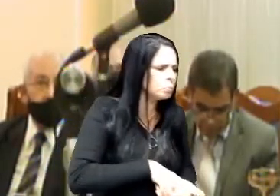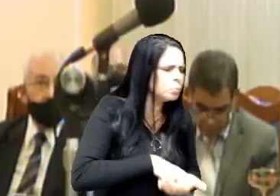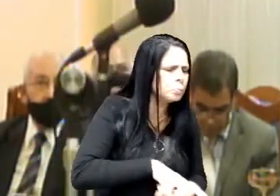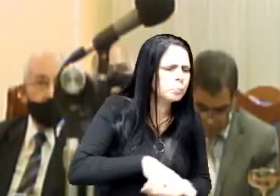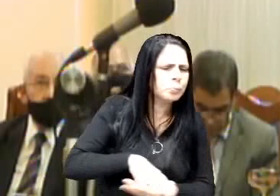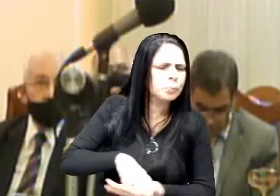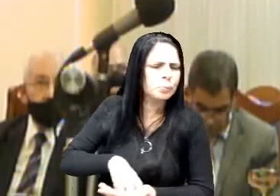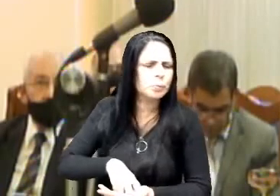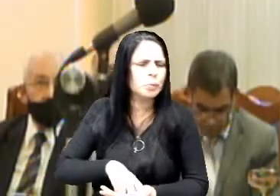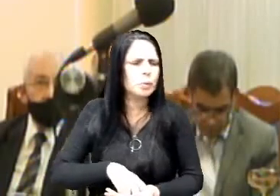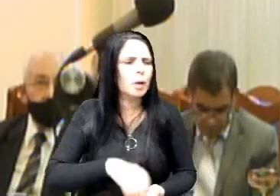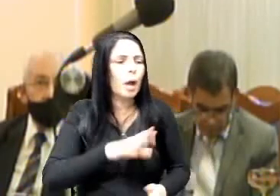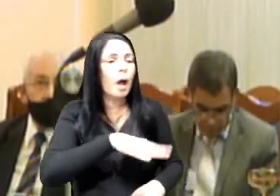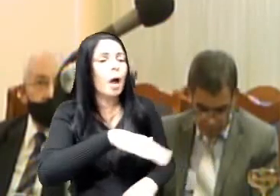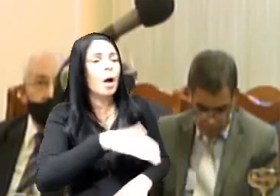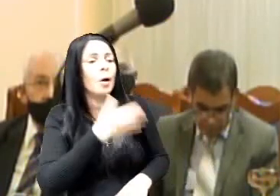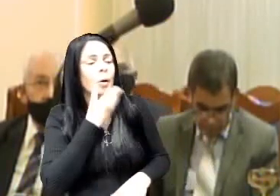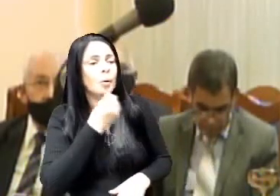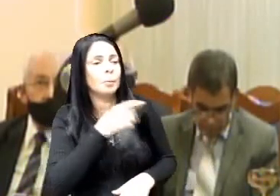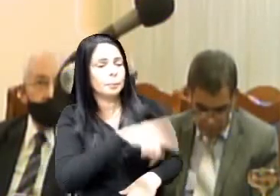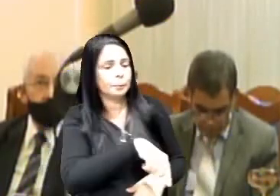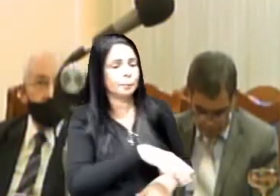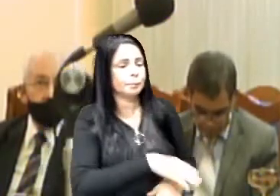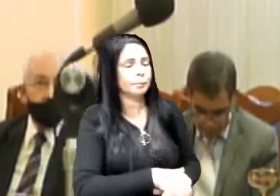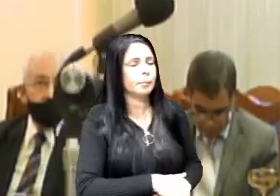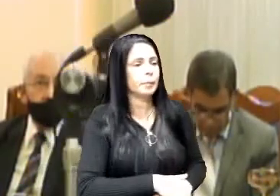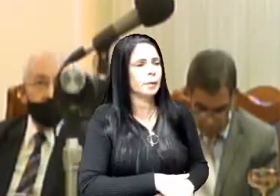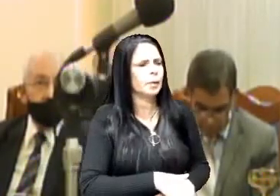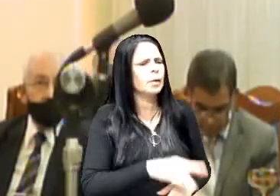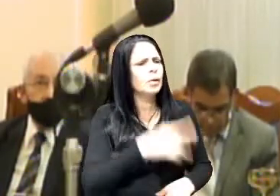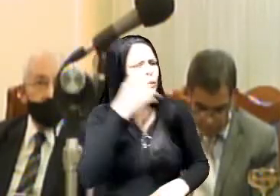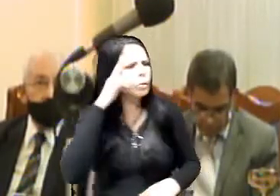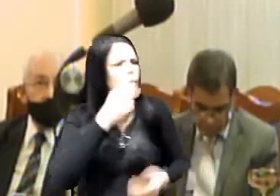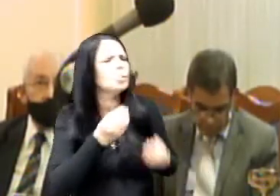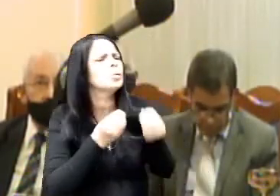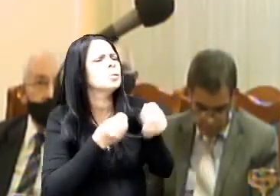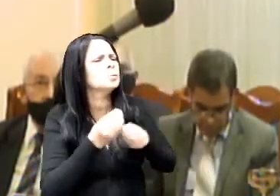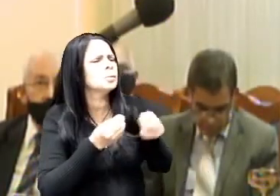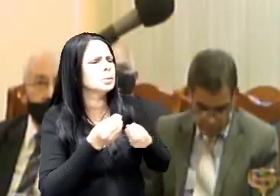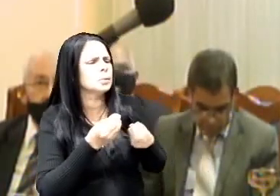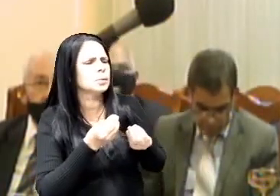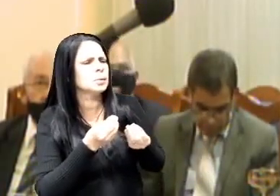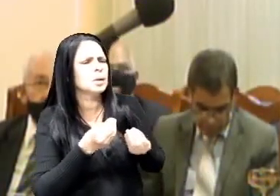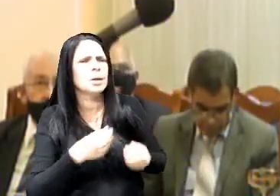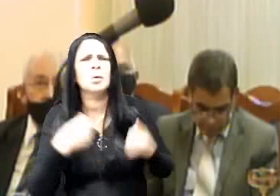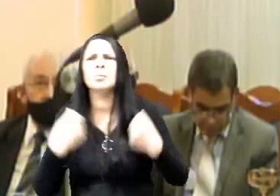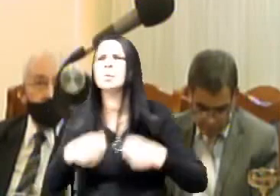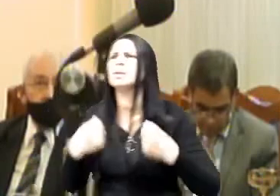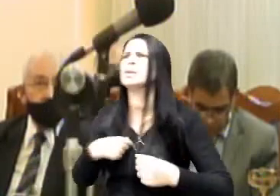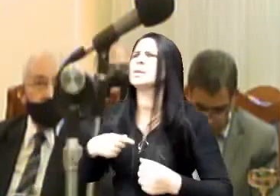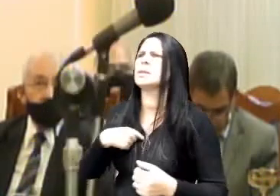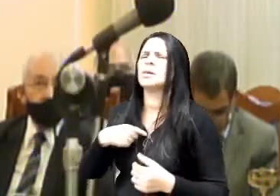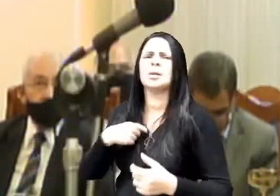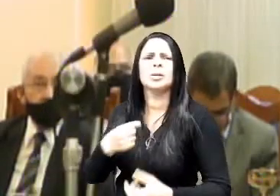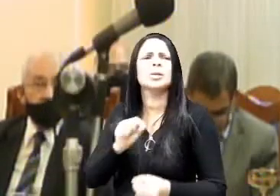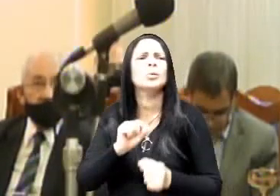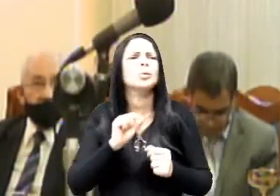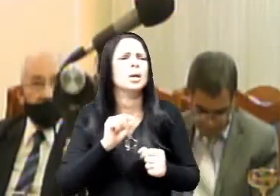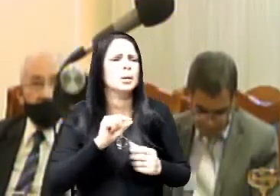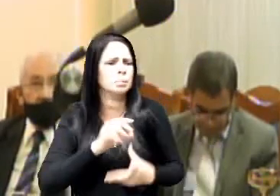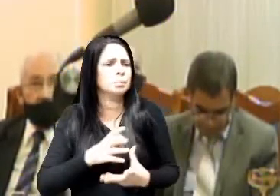para fora, disse: senhores, que é necessário que eu faça para me